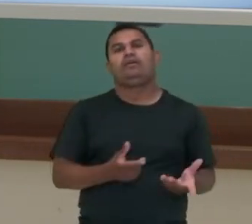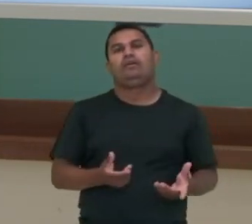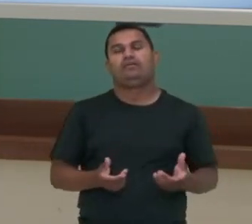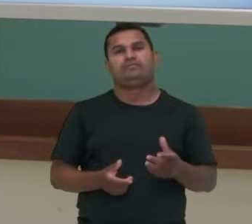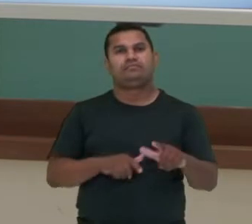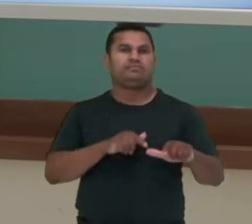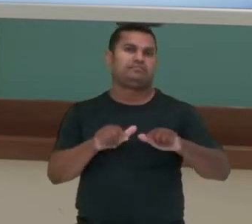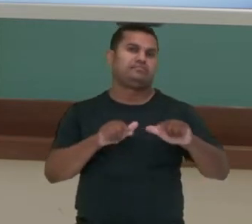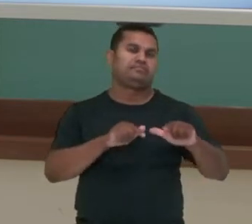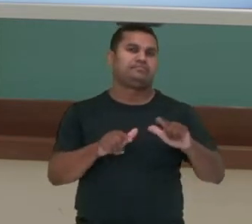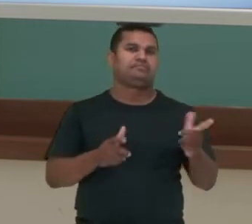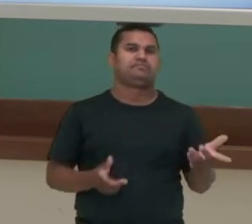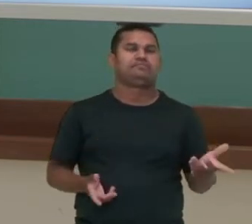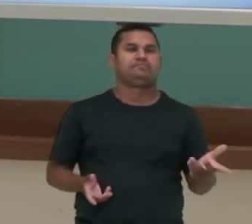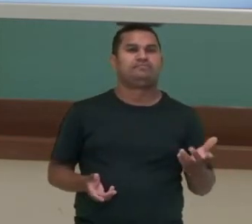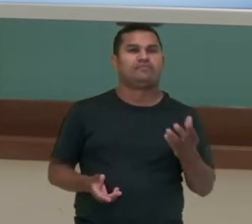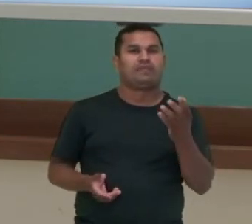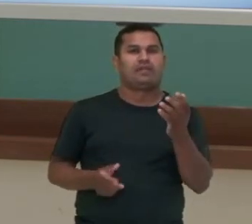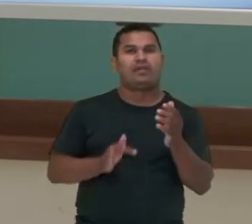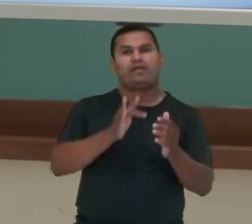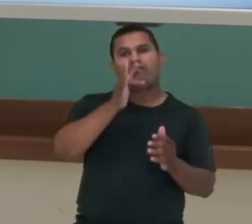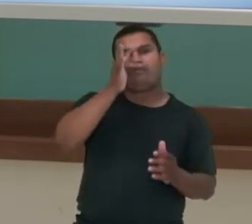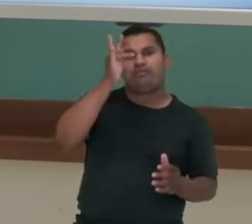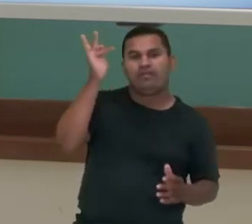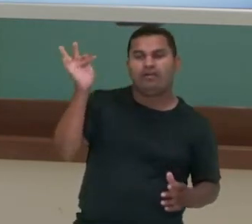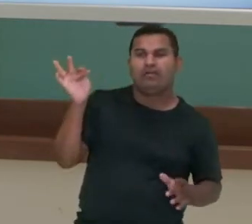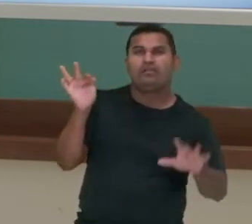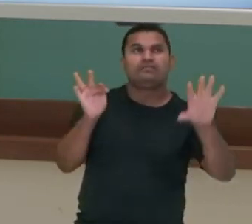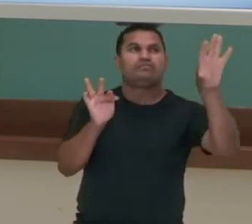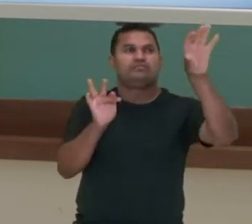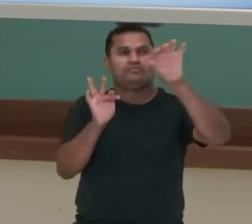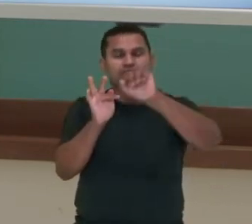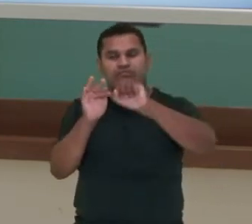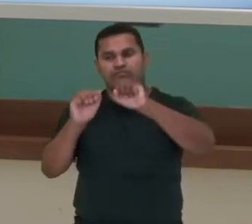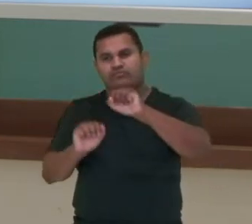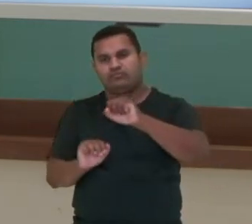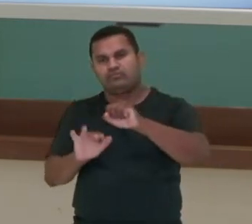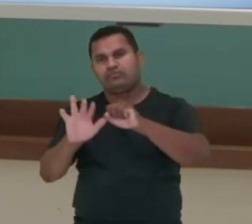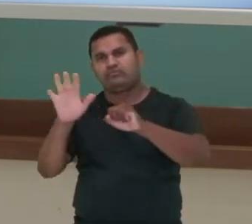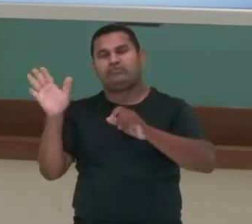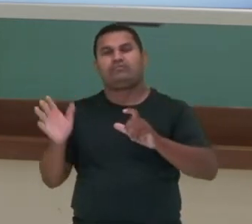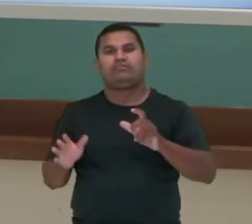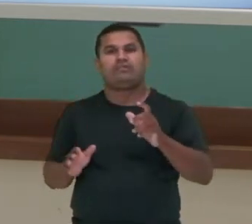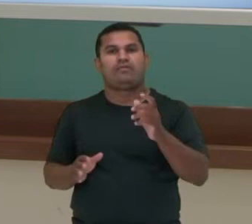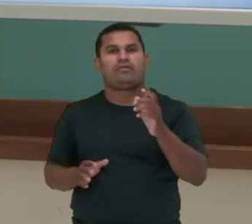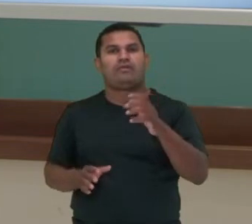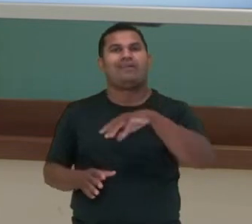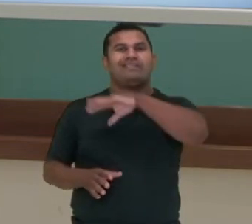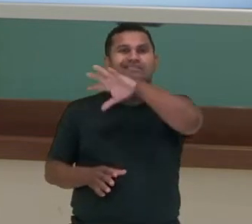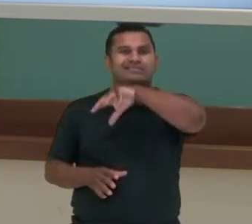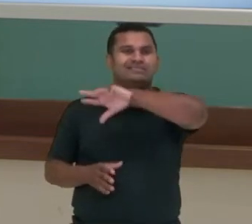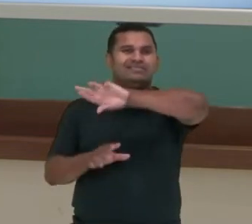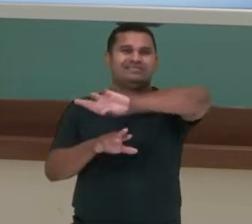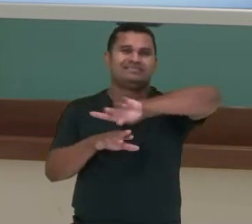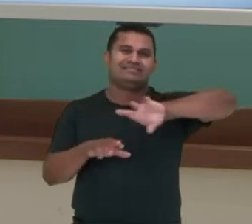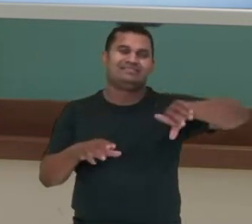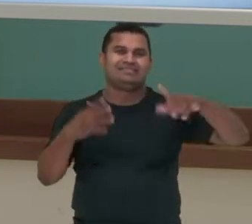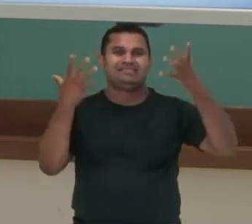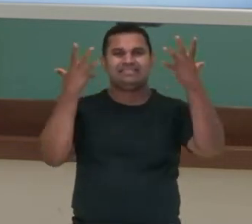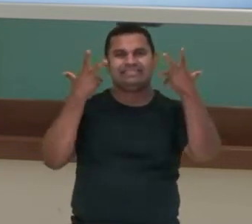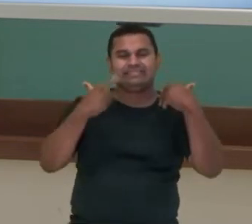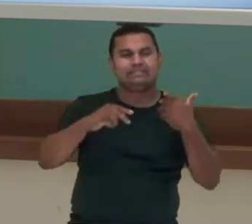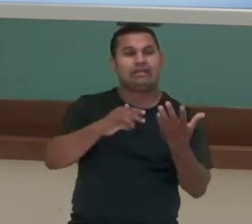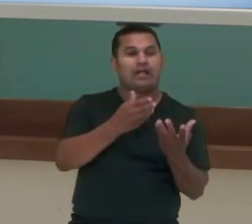né? Ou que as plantas possam usar para se desenvolver. Então, esse recurso que está na hidrosfera,